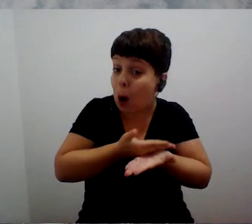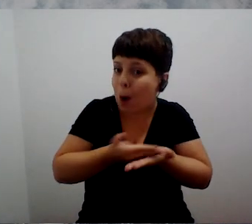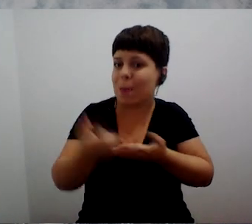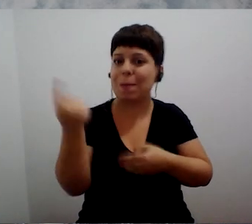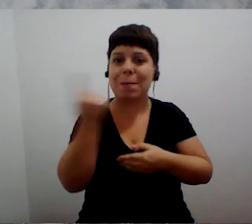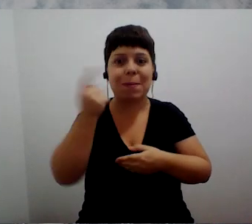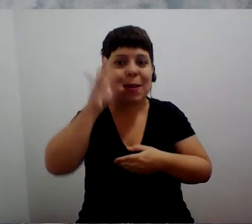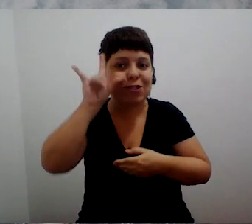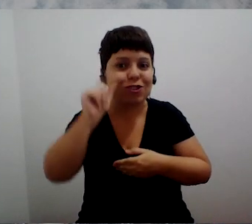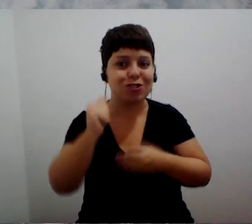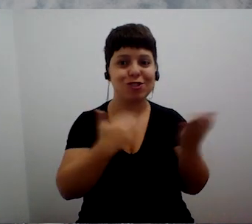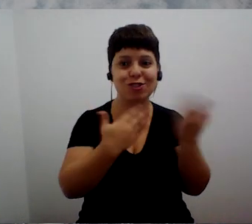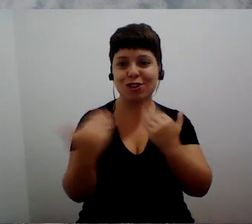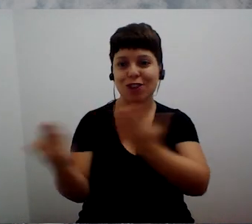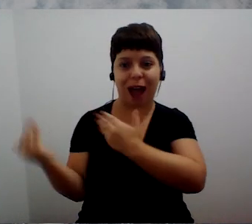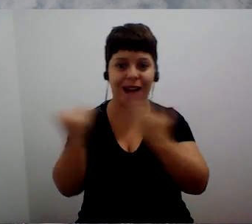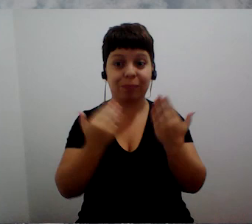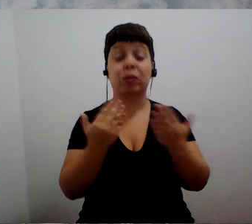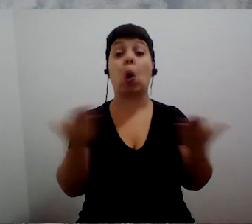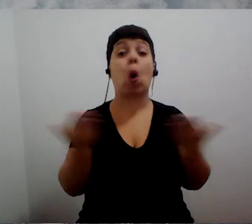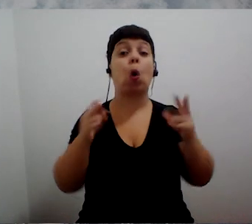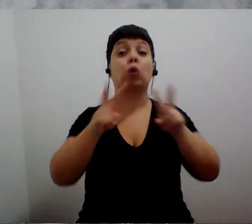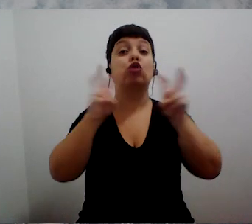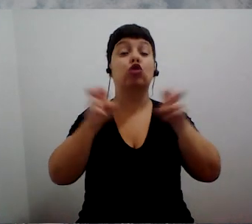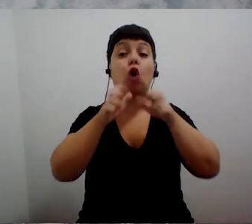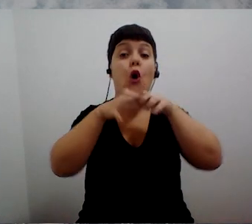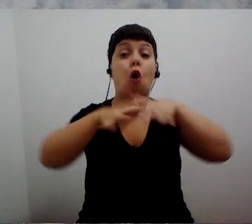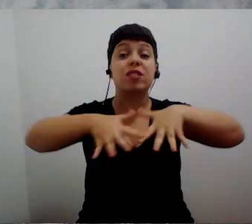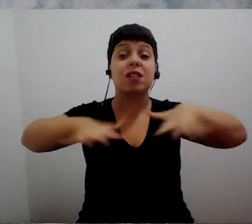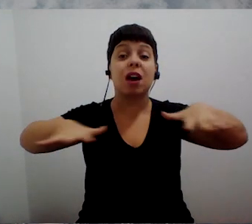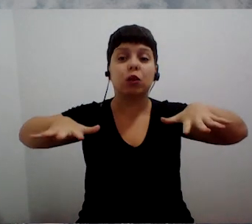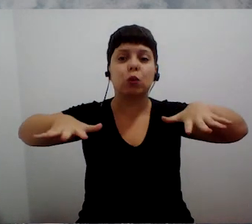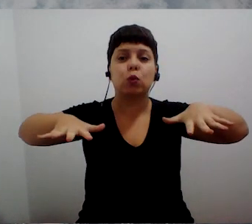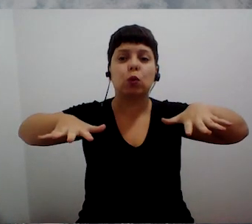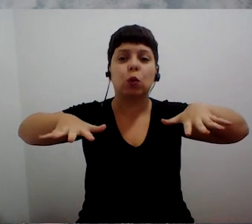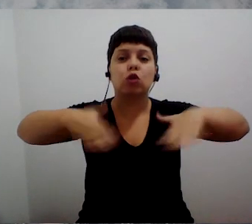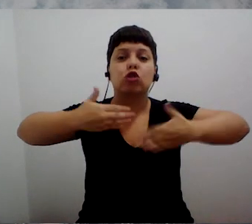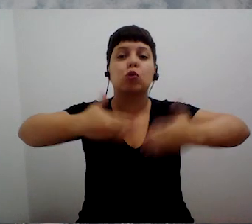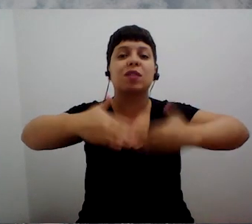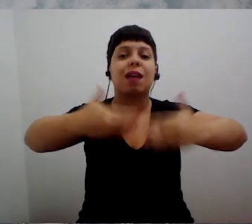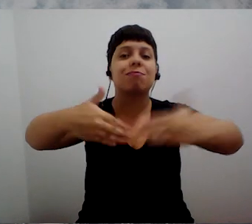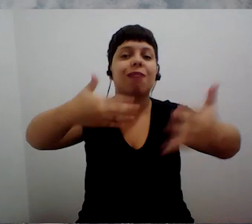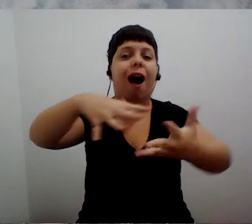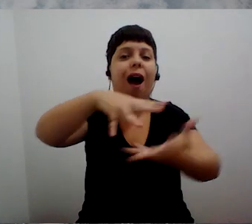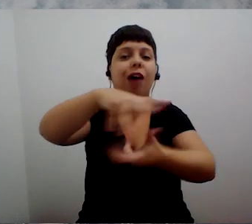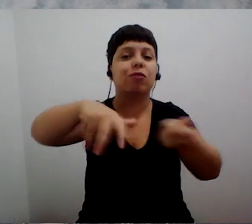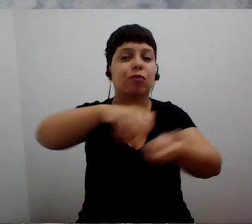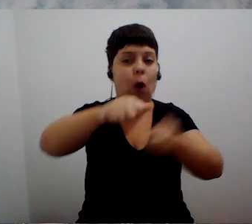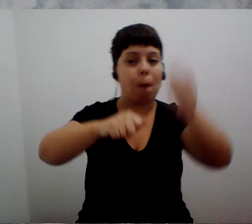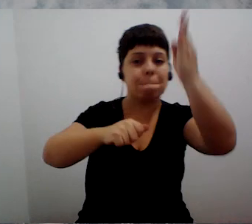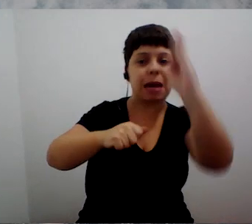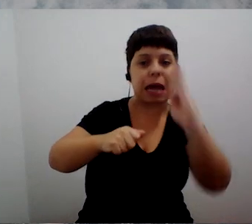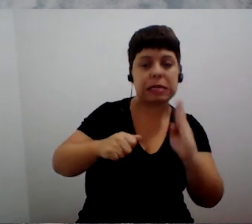debates aqui. E o nosso tema de hoje vai ser Oceano Sustentável, Perspectivas do Brasil e dos